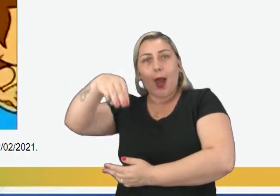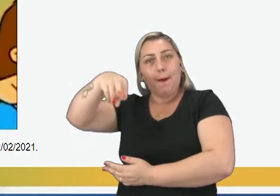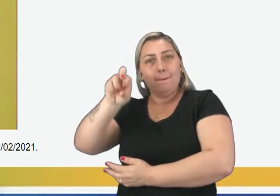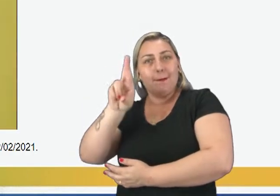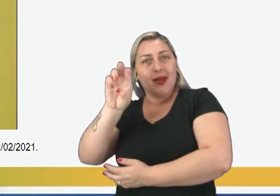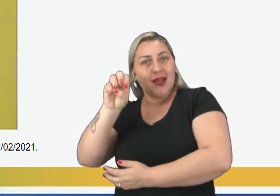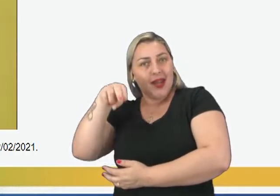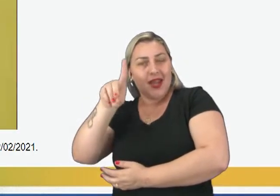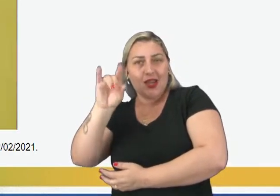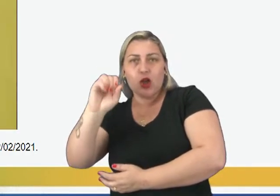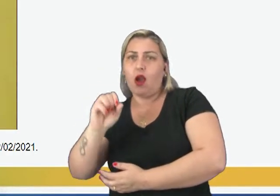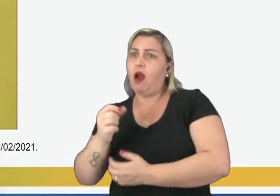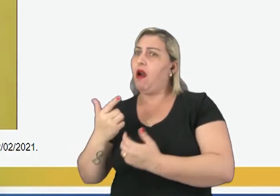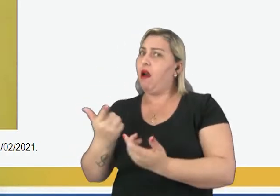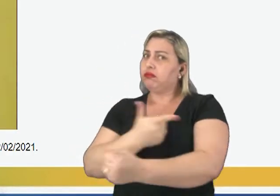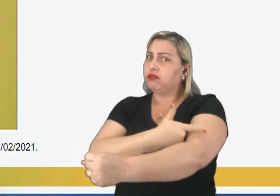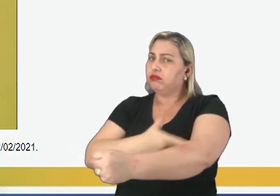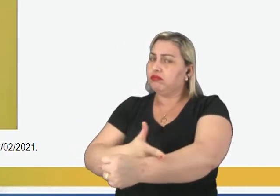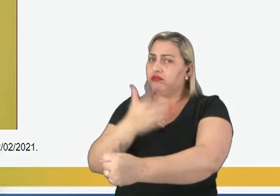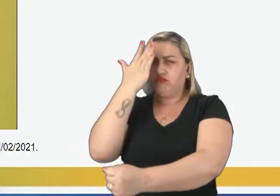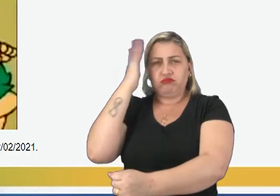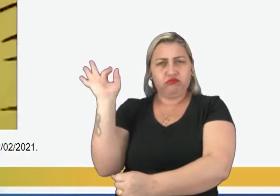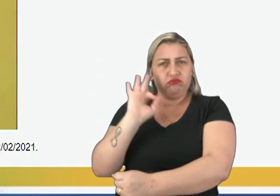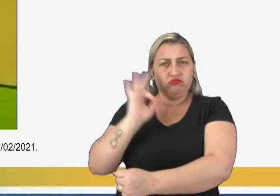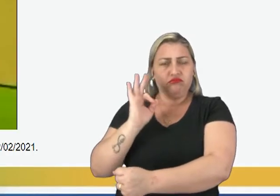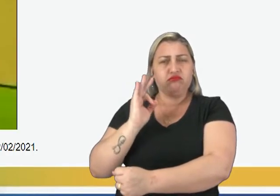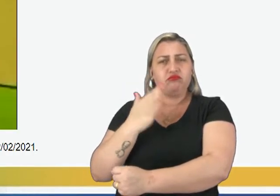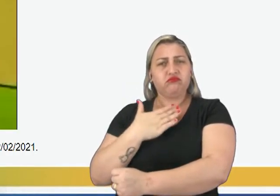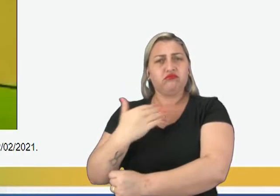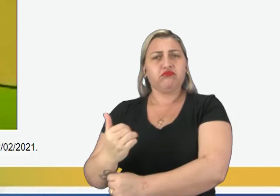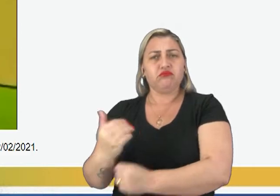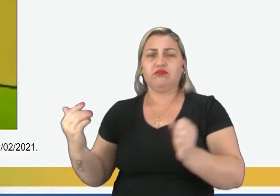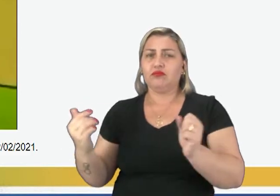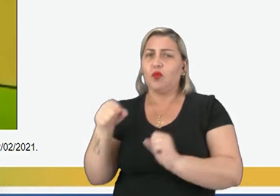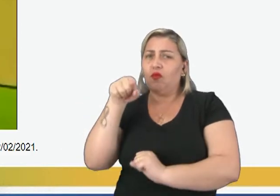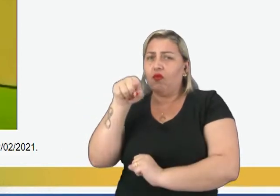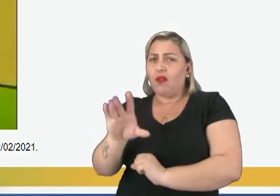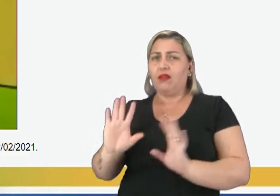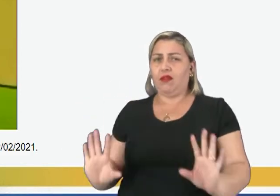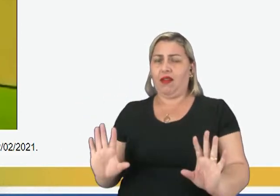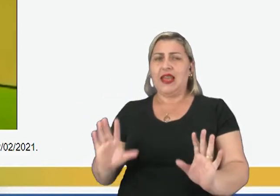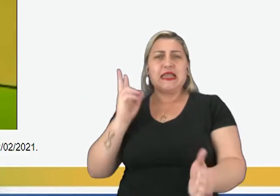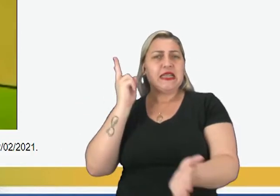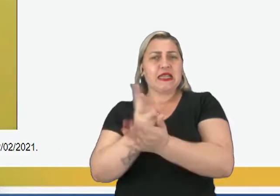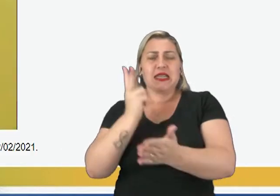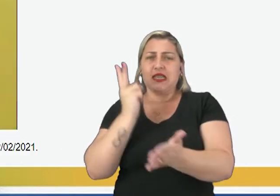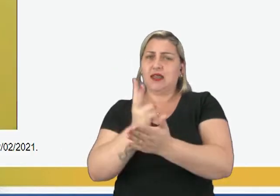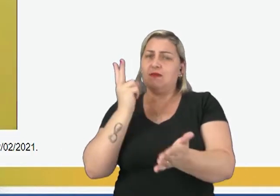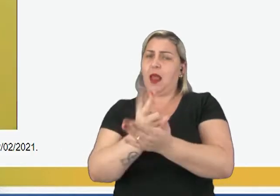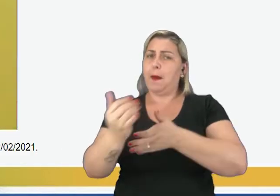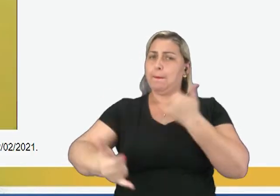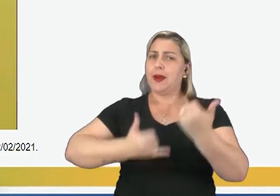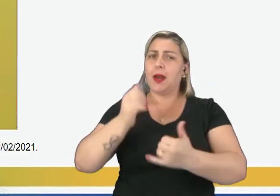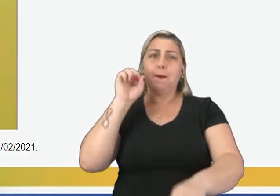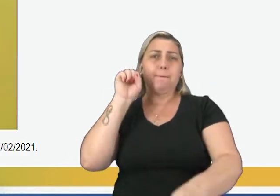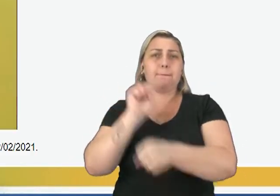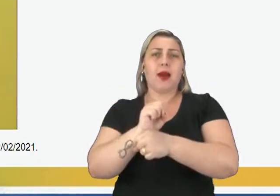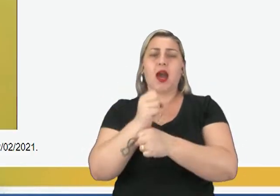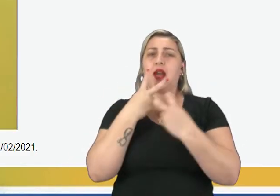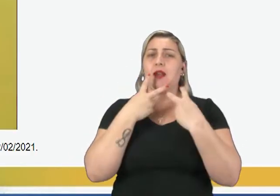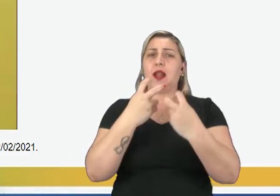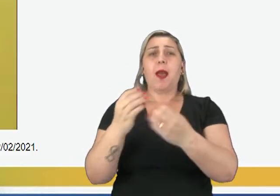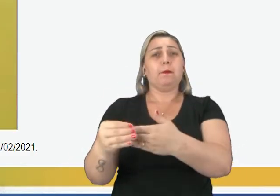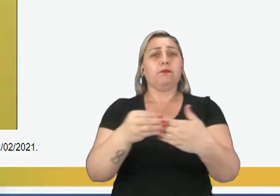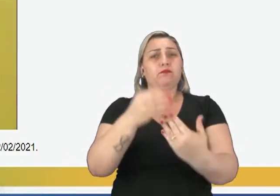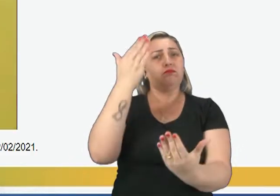Merendinha. Hã? Clara, olha a educação. Não entendi do que ela me chamou. Você não tem jeito. Tá sempre aprontando. Para de gritar e me dá minha